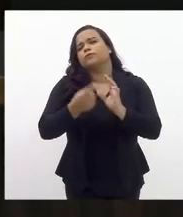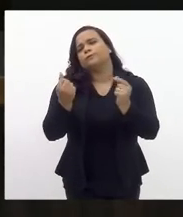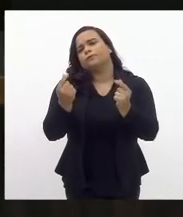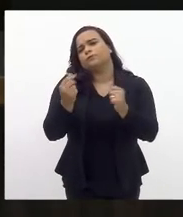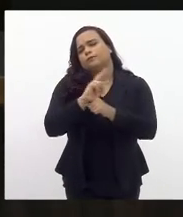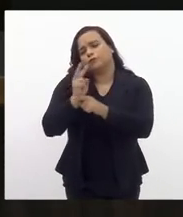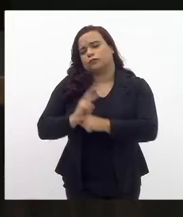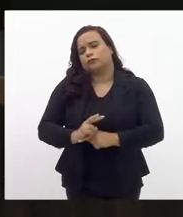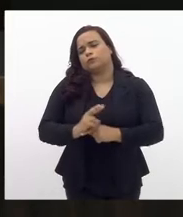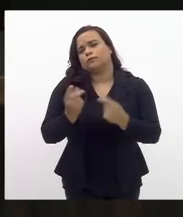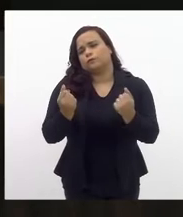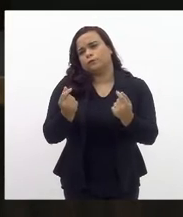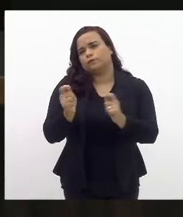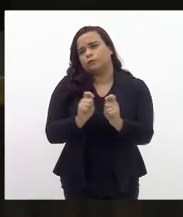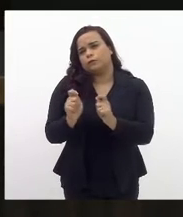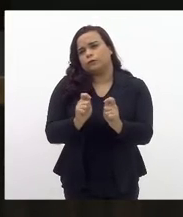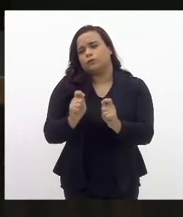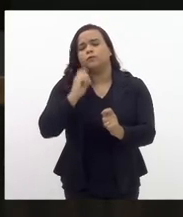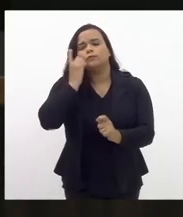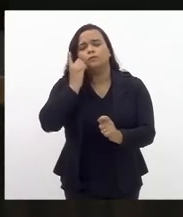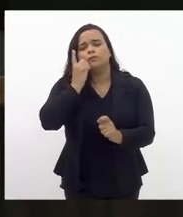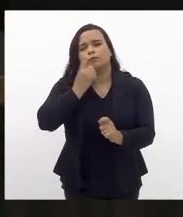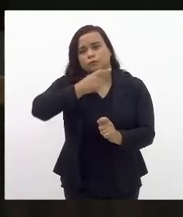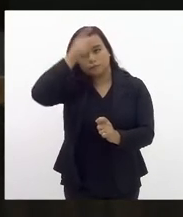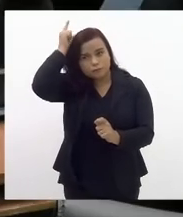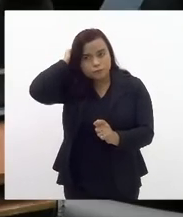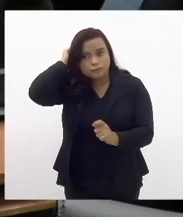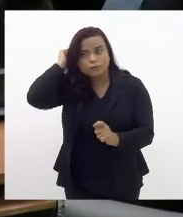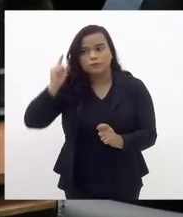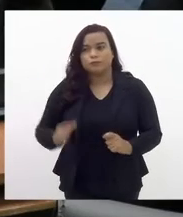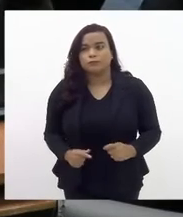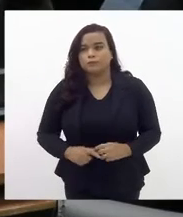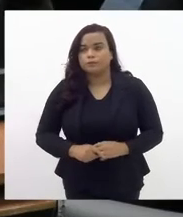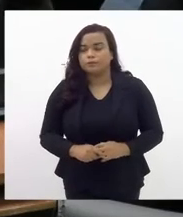Financeira e Controle, deputado Luiz Paulo.